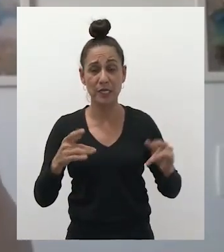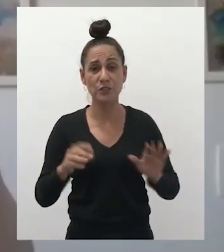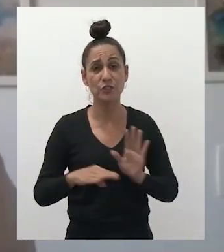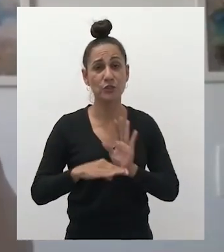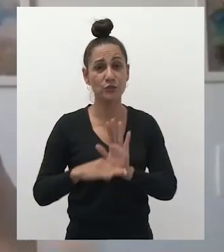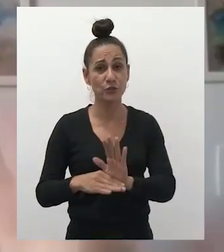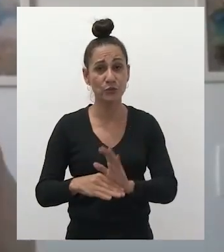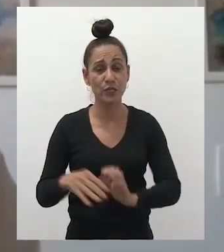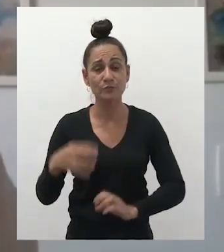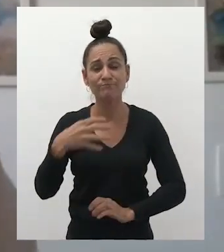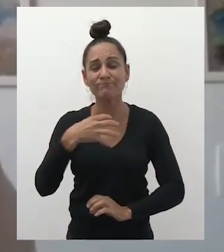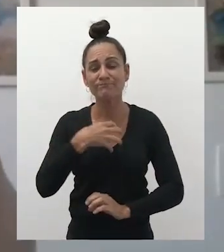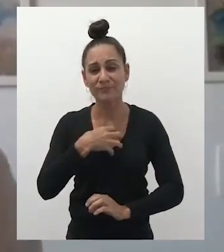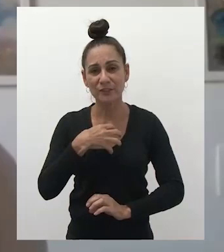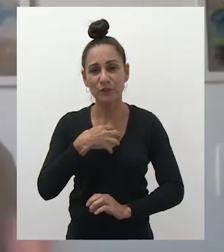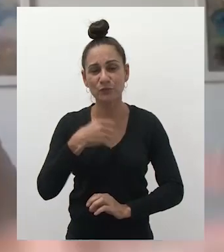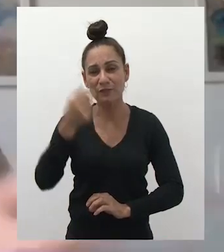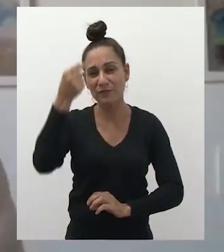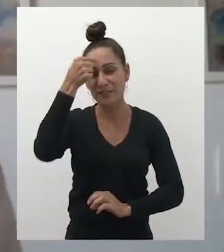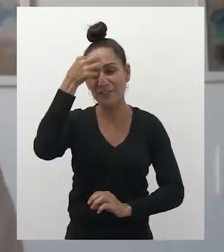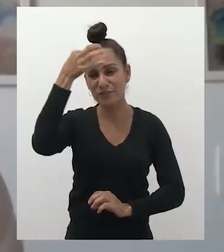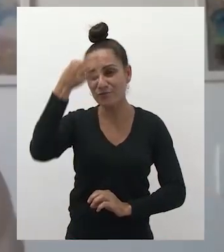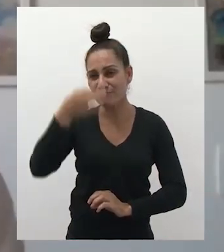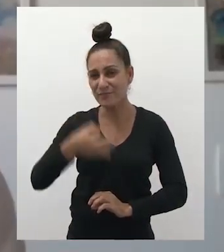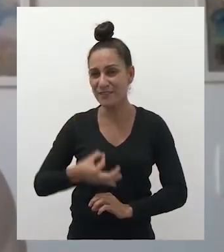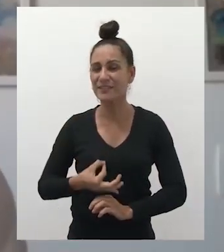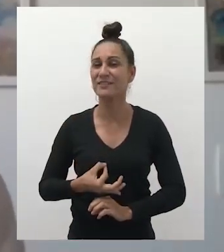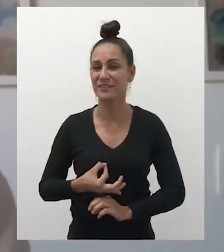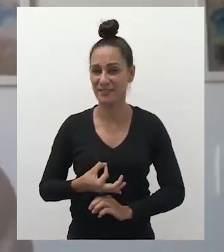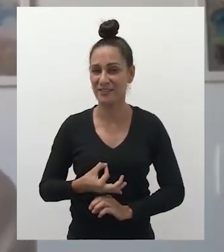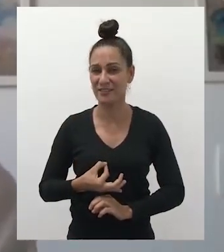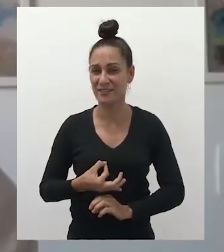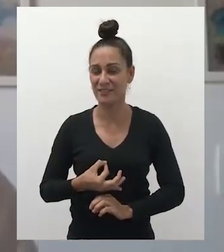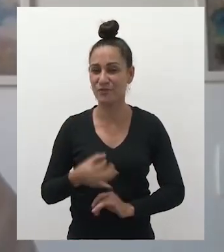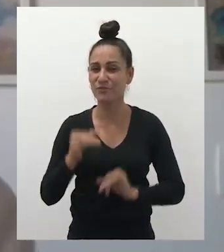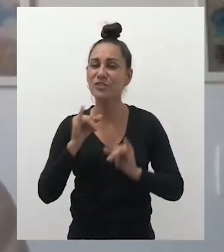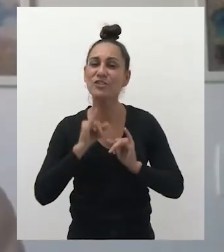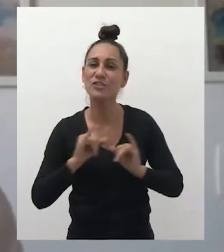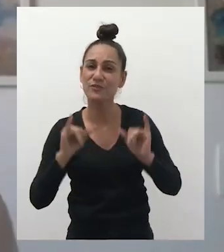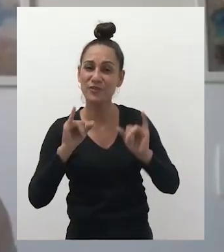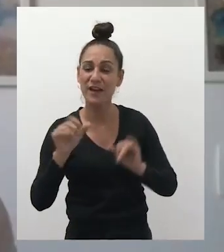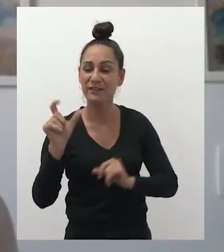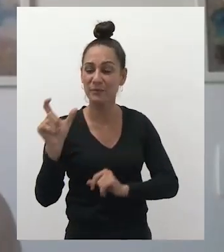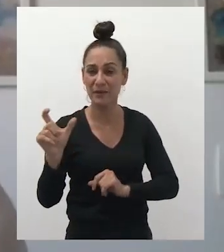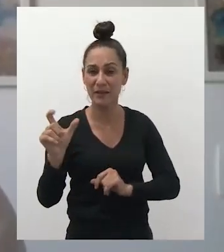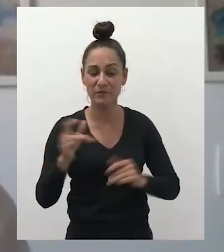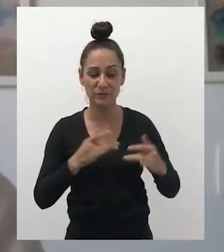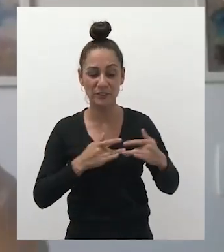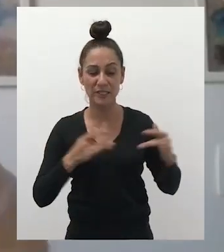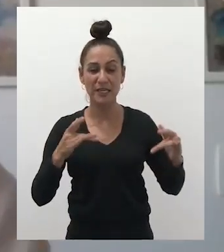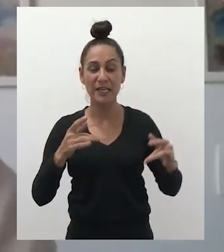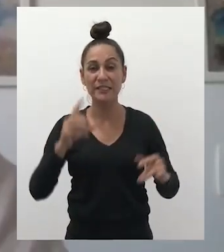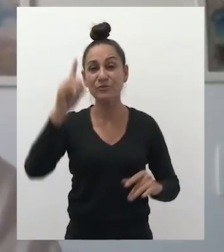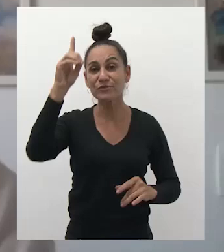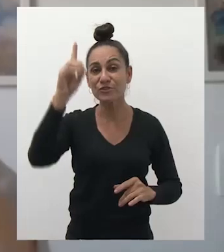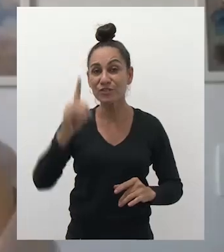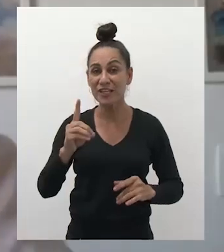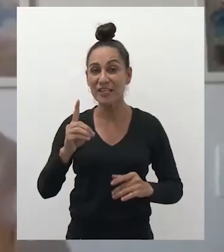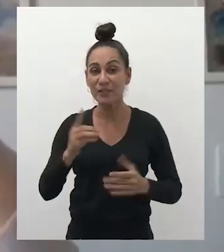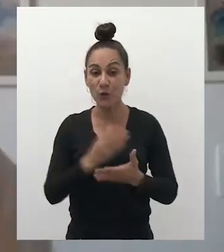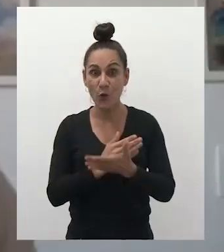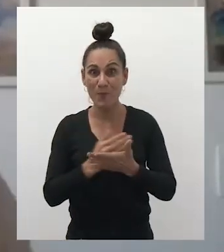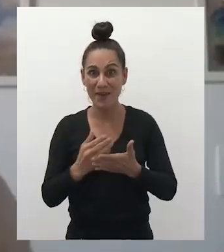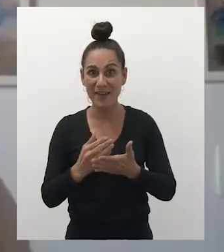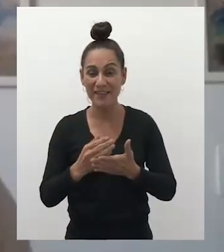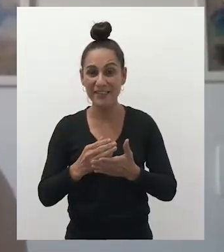sentimento, por um dever de consciência. Quando a gente fala em solidariedade, aí entra o mundo do direito. Aí entra a